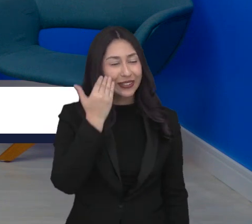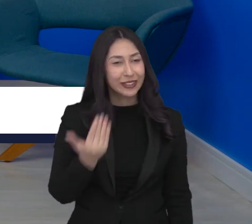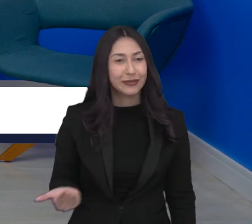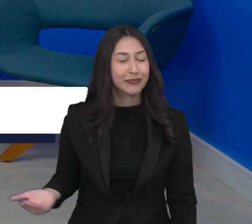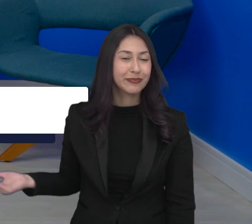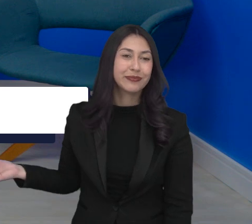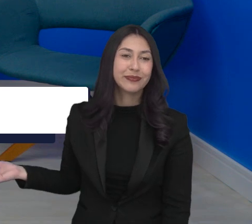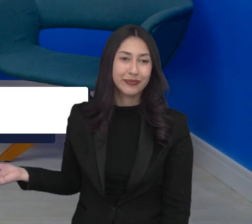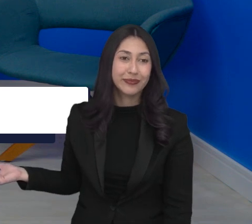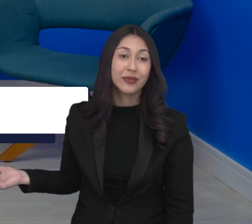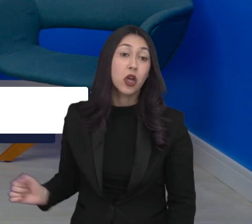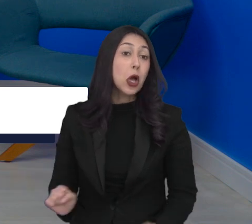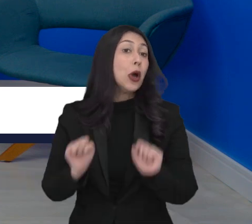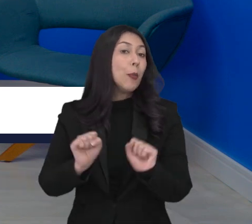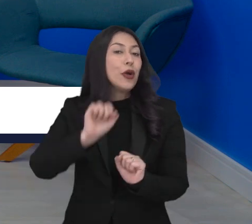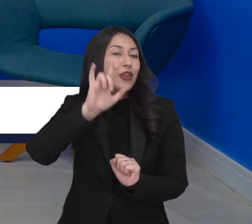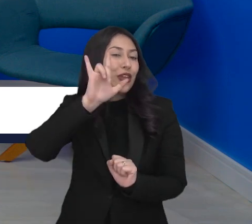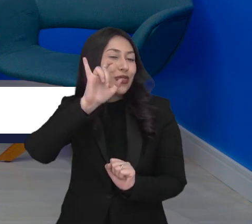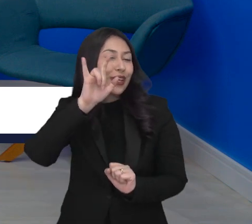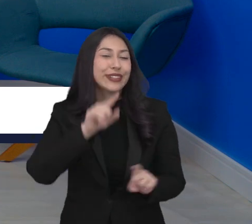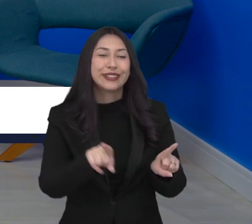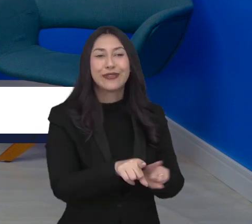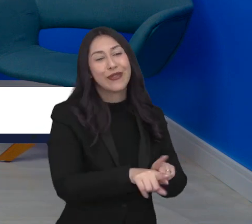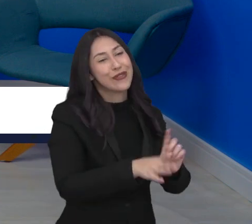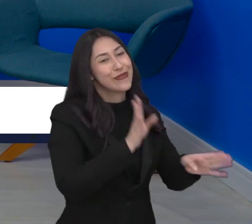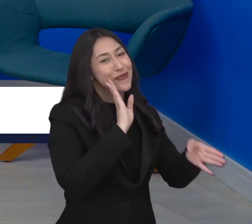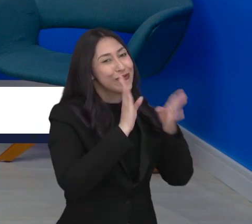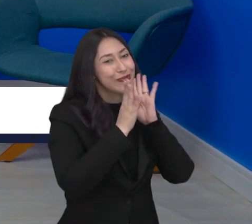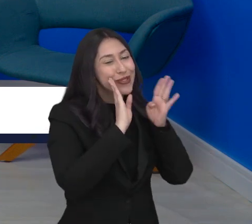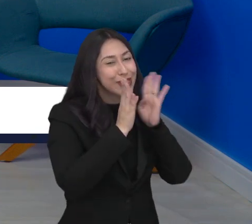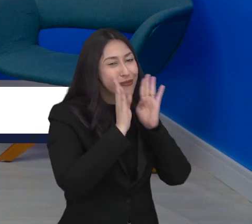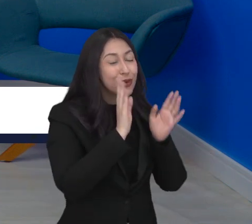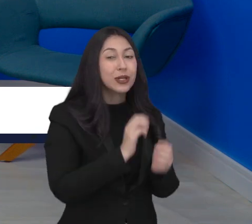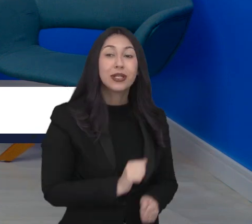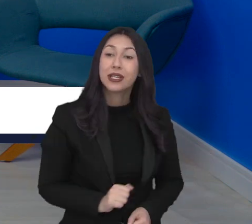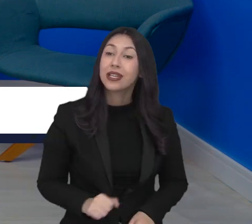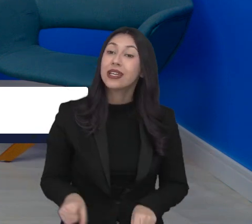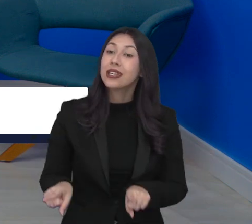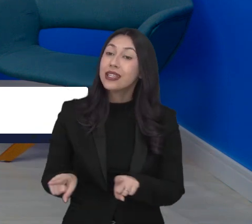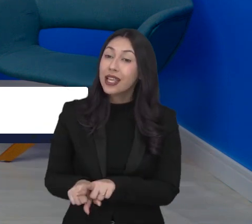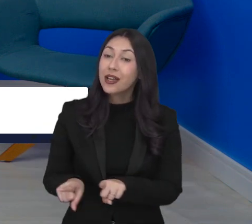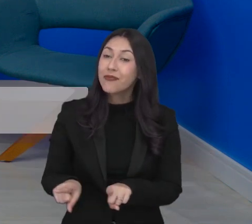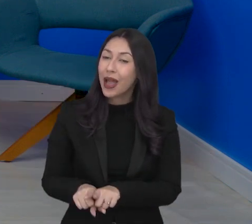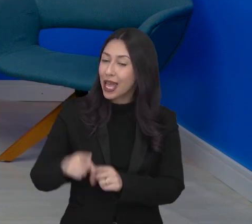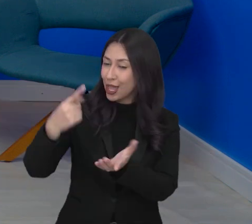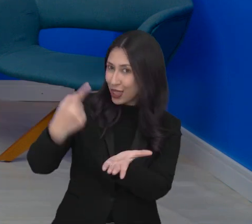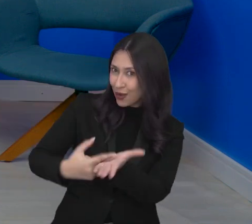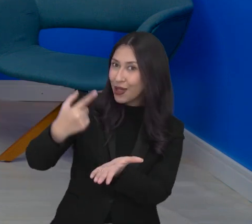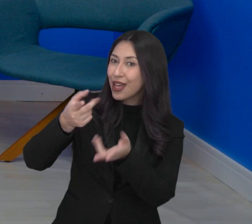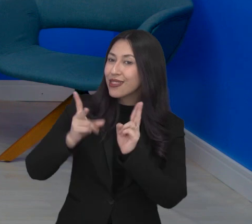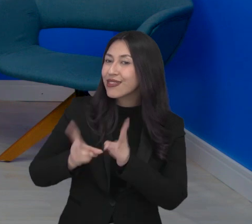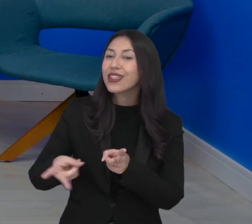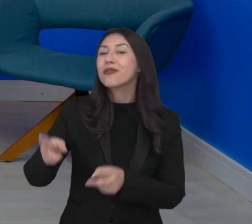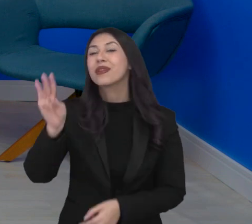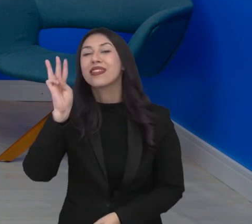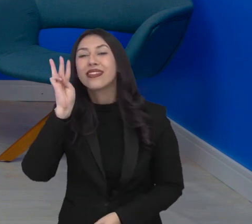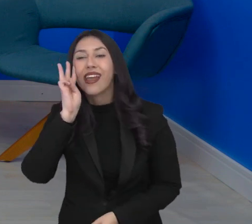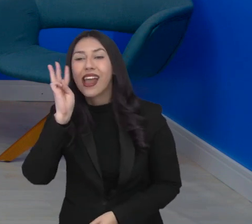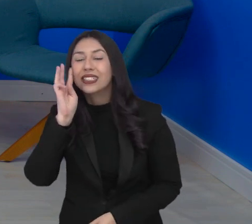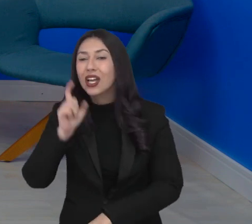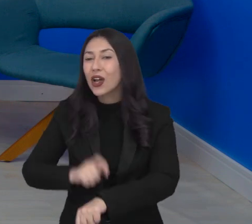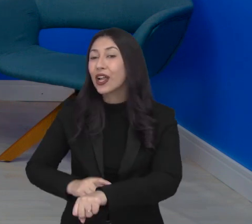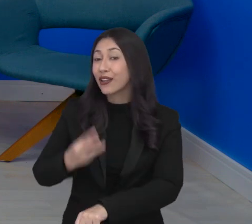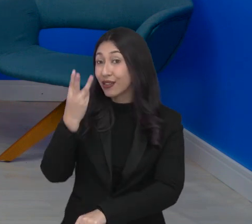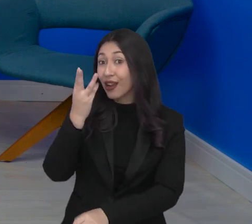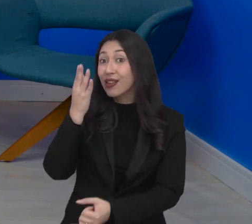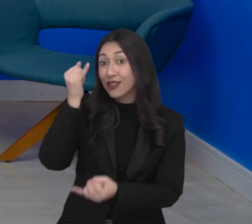o @tvcâmara-sjc, aí vale tanto para o Instagram quanto também para o Facebook. E a gente tem encontro marcado aqui toda terça-feira às